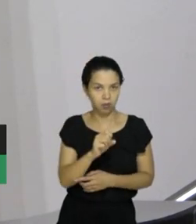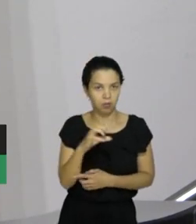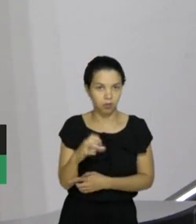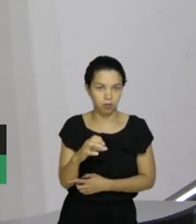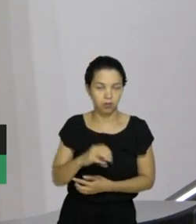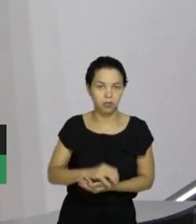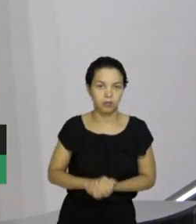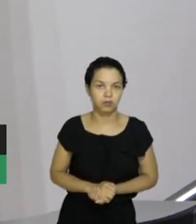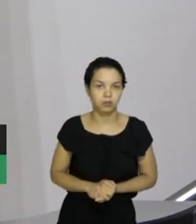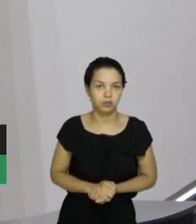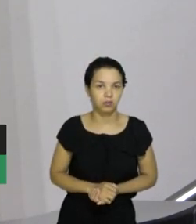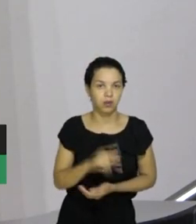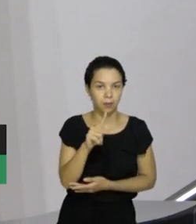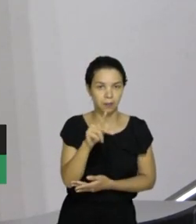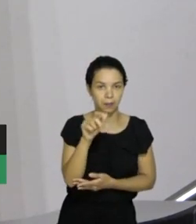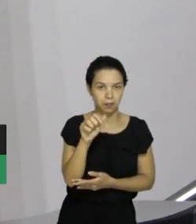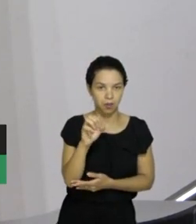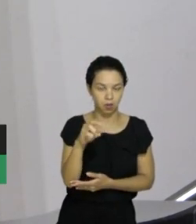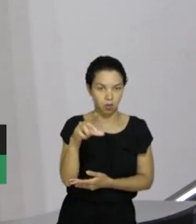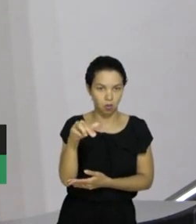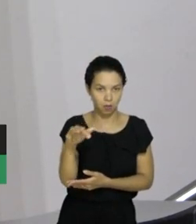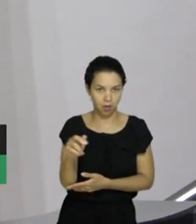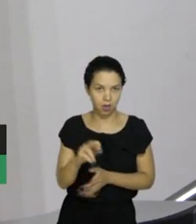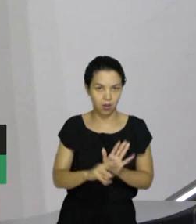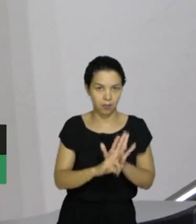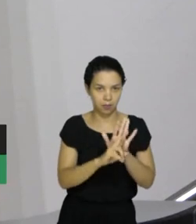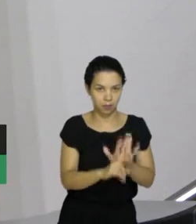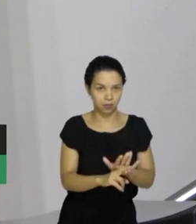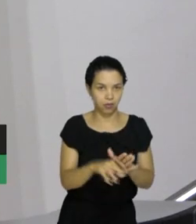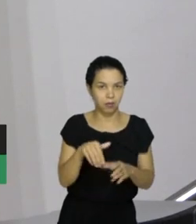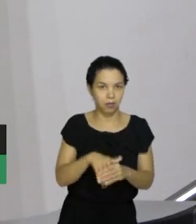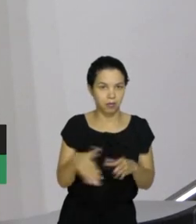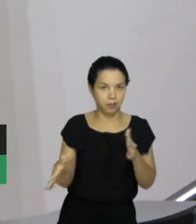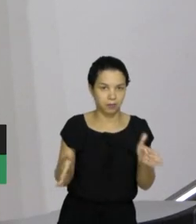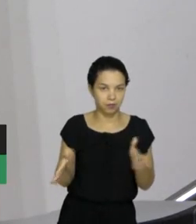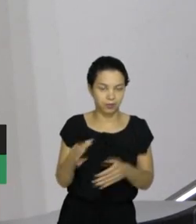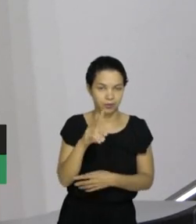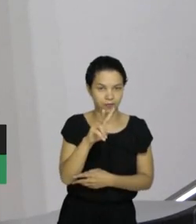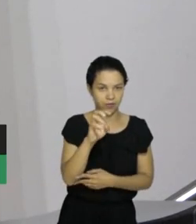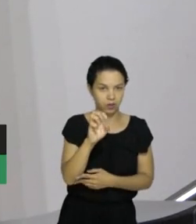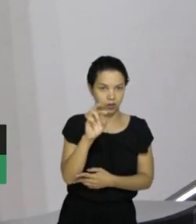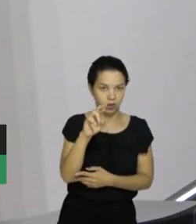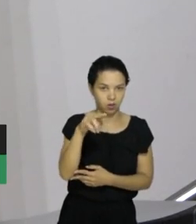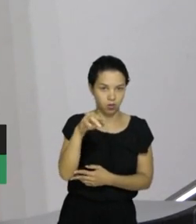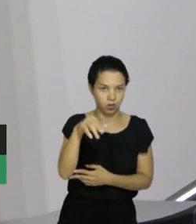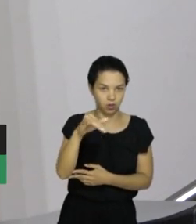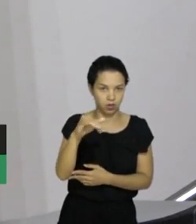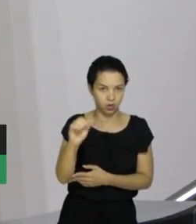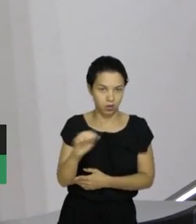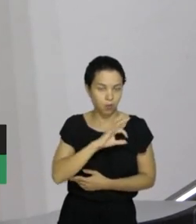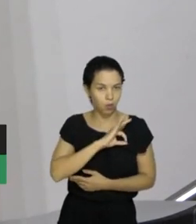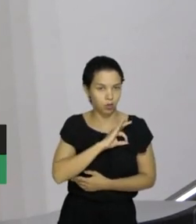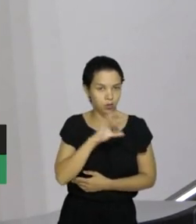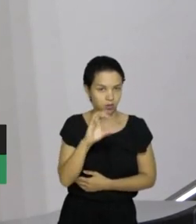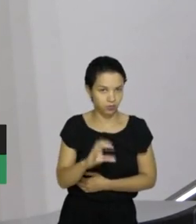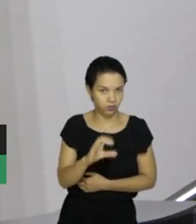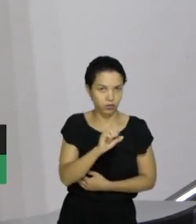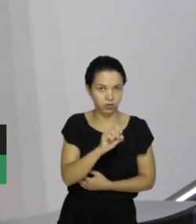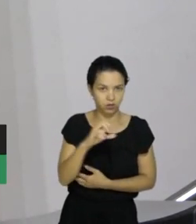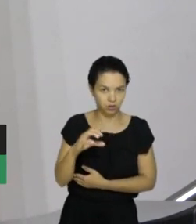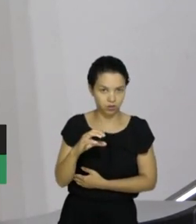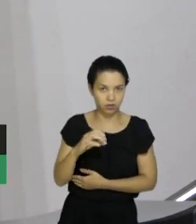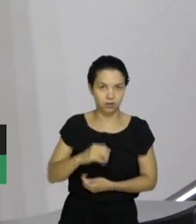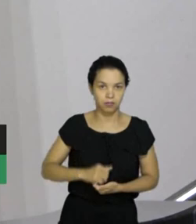a Paola representando o nosso mandato a Verônica Santos Polícia Civil de Santa Catarina